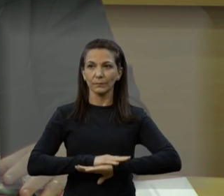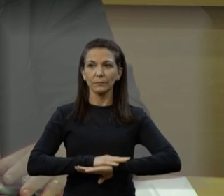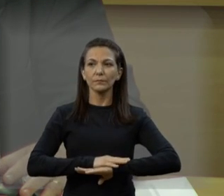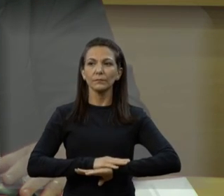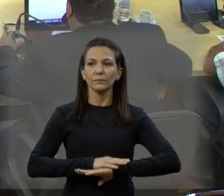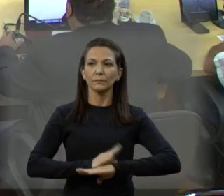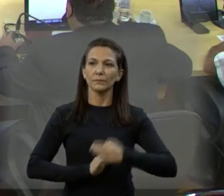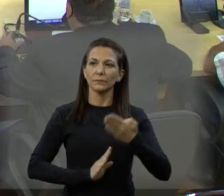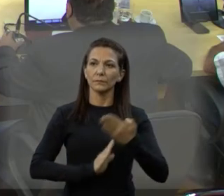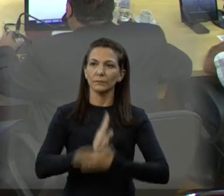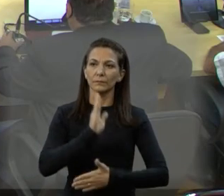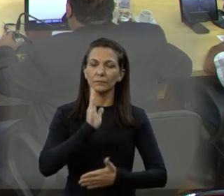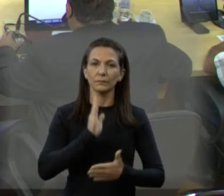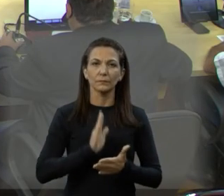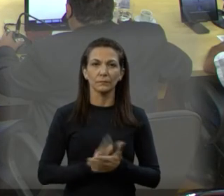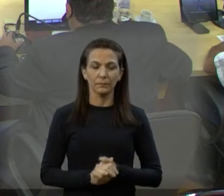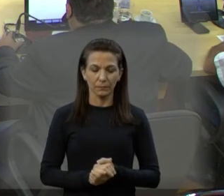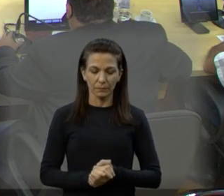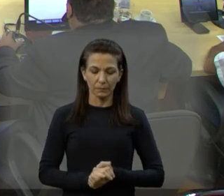estão aprovado